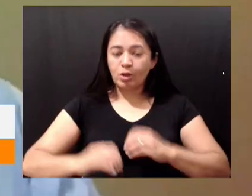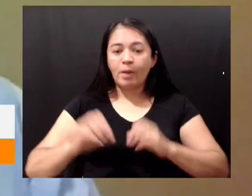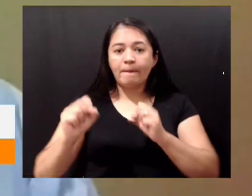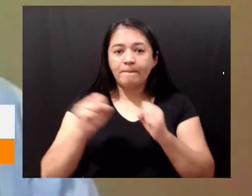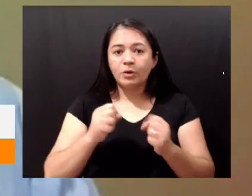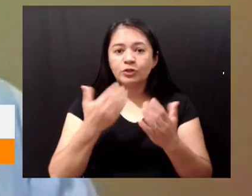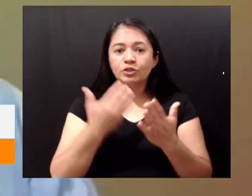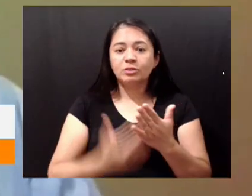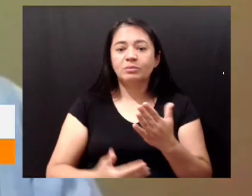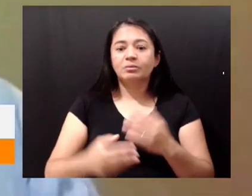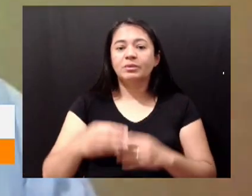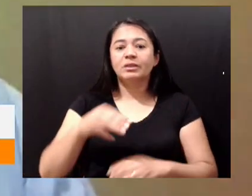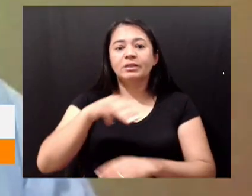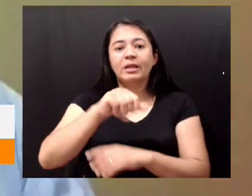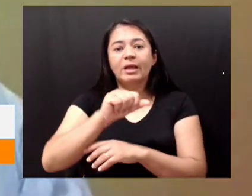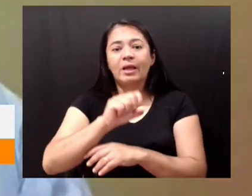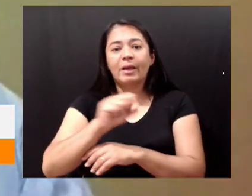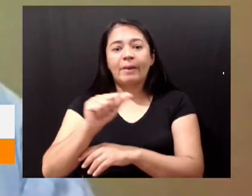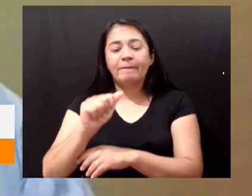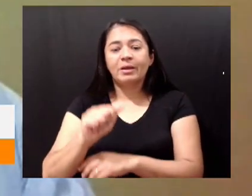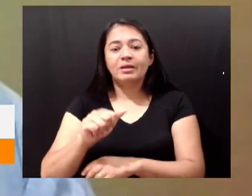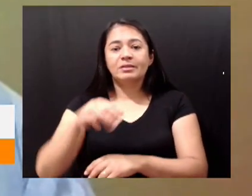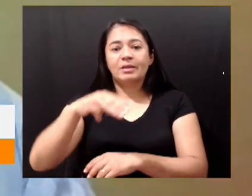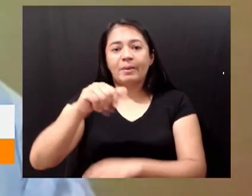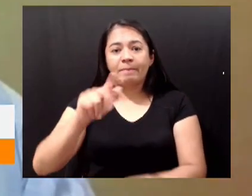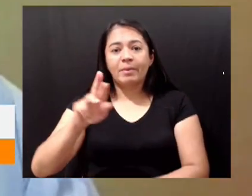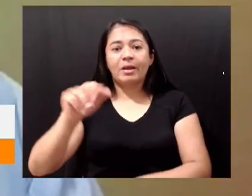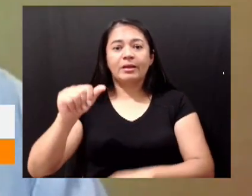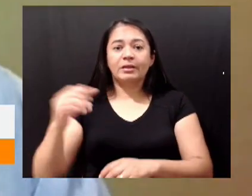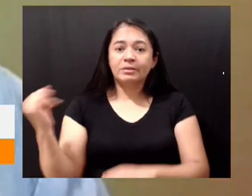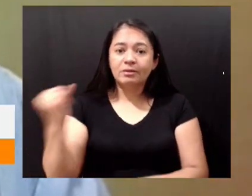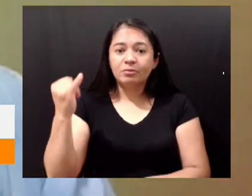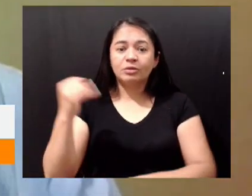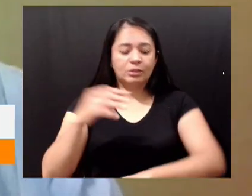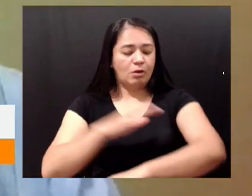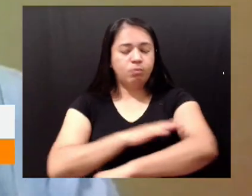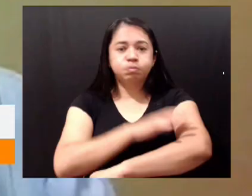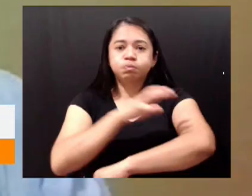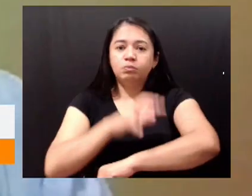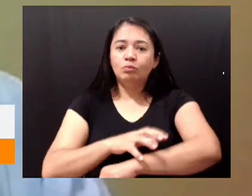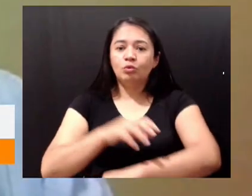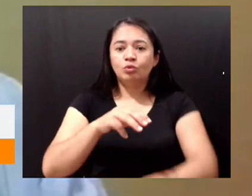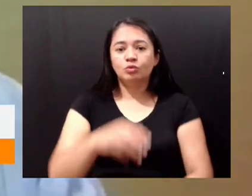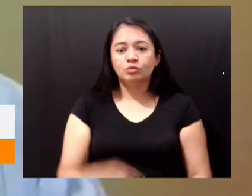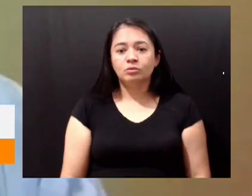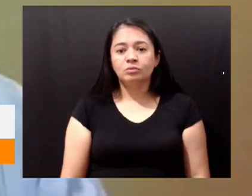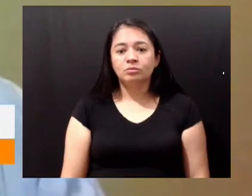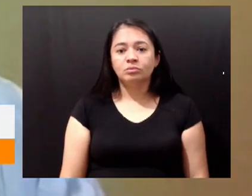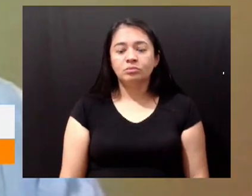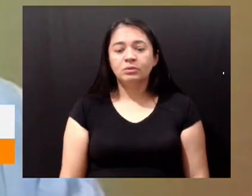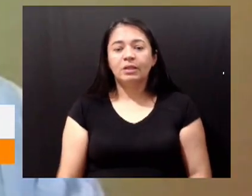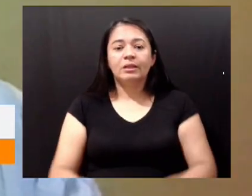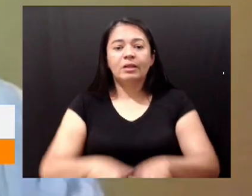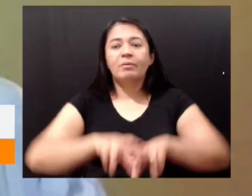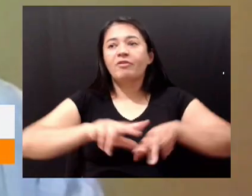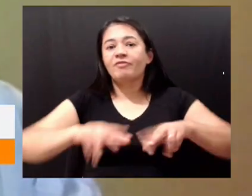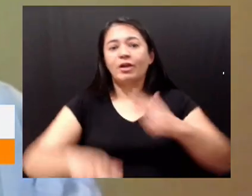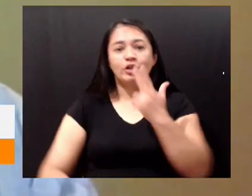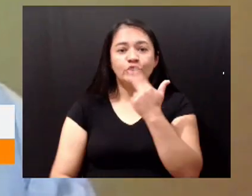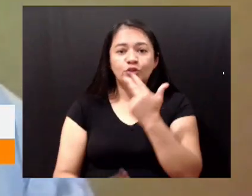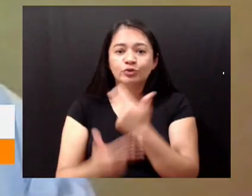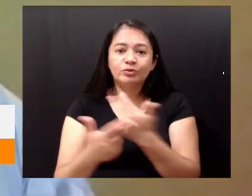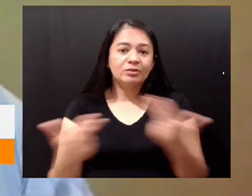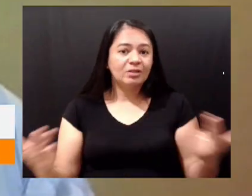que são os músculos, que são muito importantes, enfim, e também perder vários nutrientes quando se perde, quando